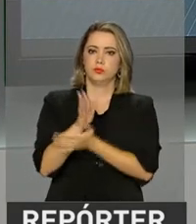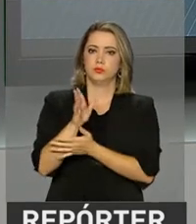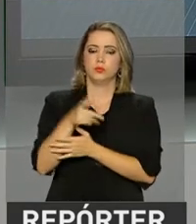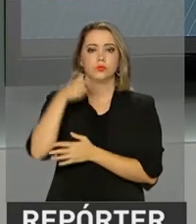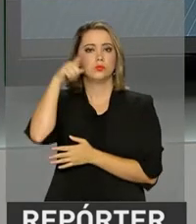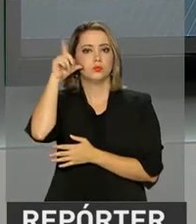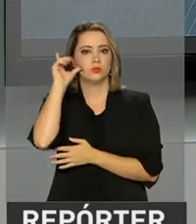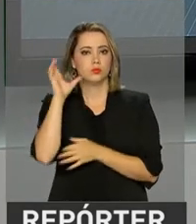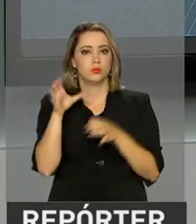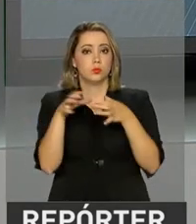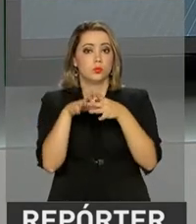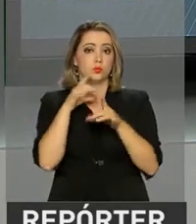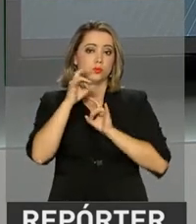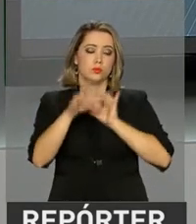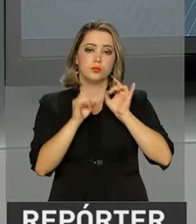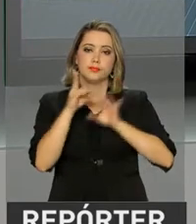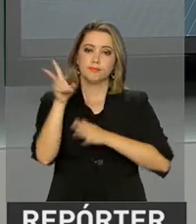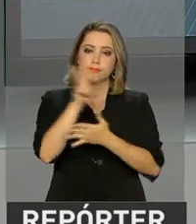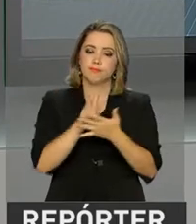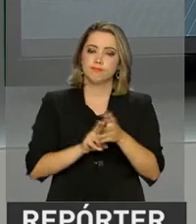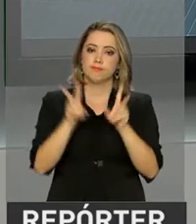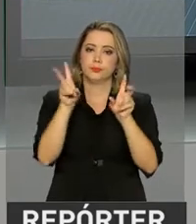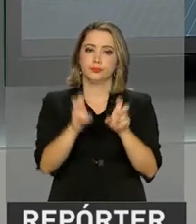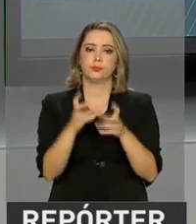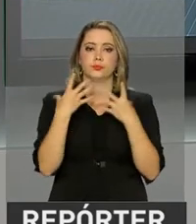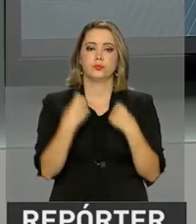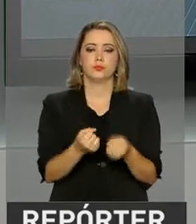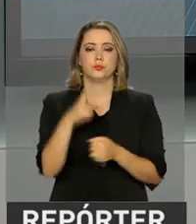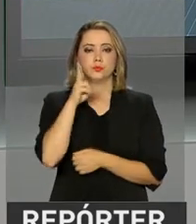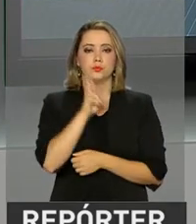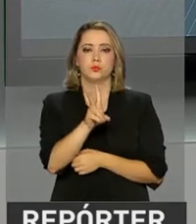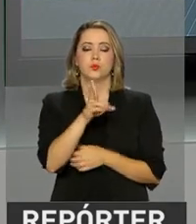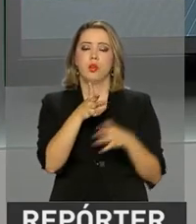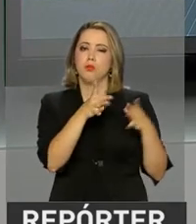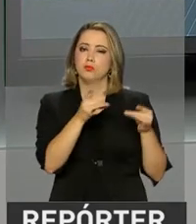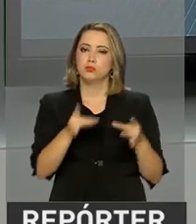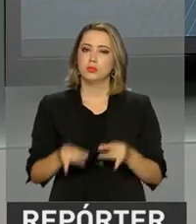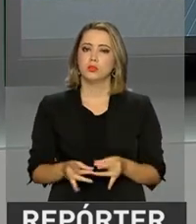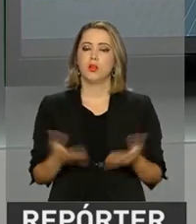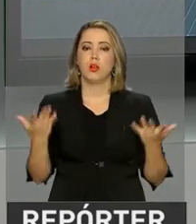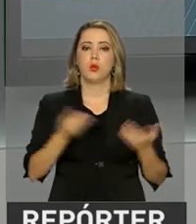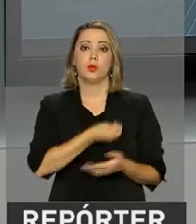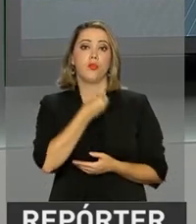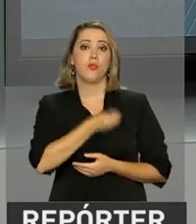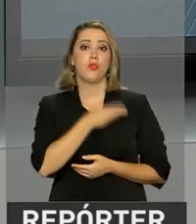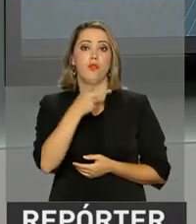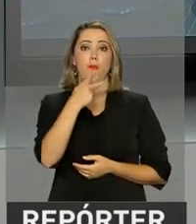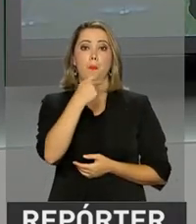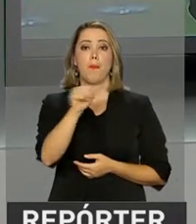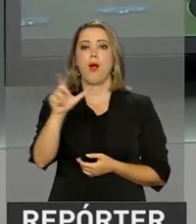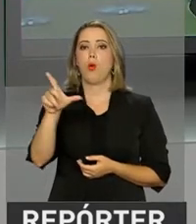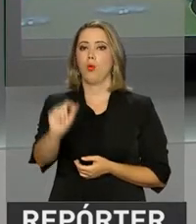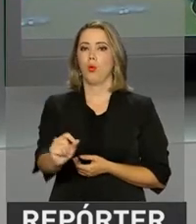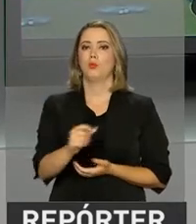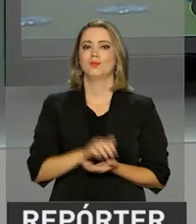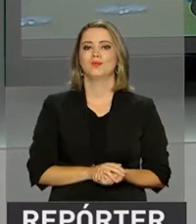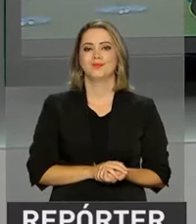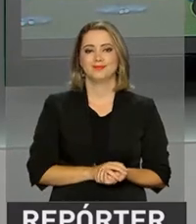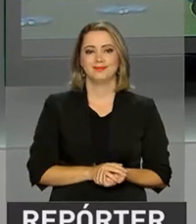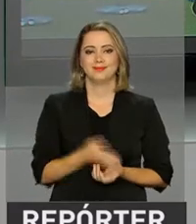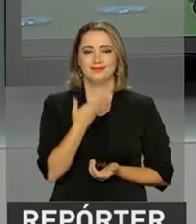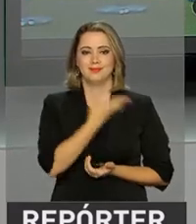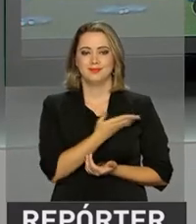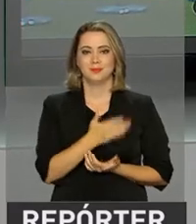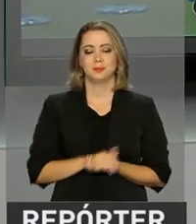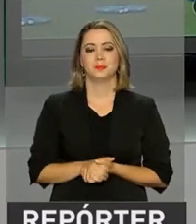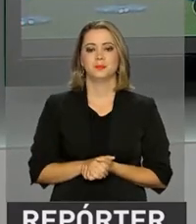foi aprovado ontem na comissão especial que analisou o tema. Nós vamos então saber os detalhes ao vivo com o repórter Paulo Lassalve, que está lá